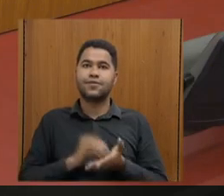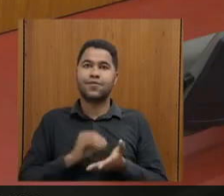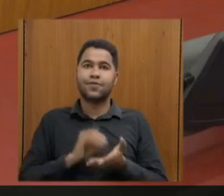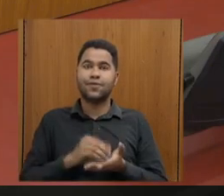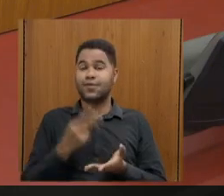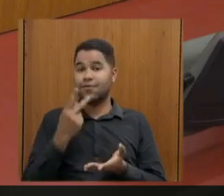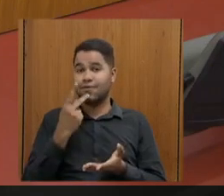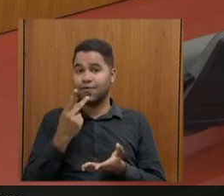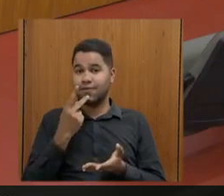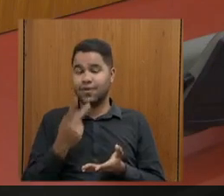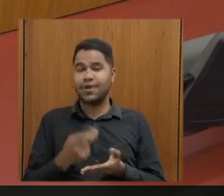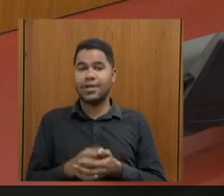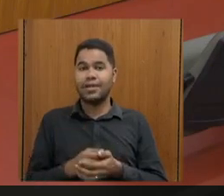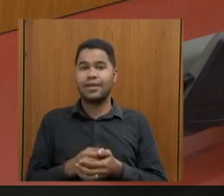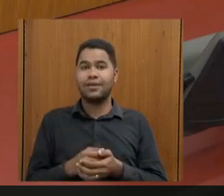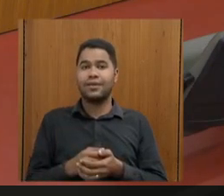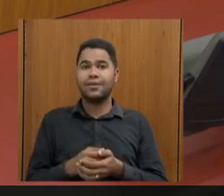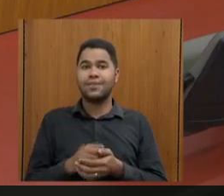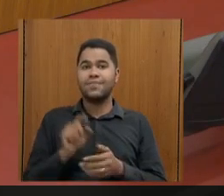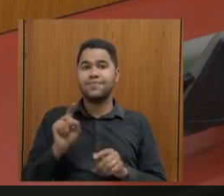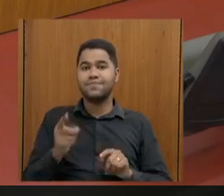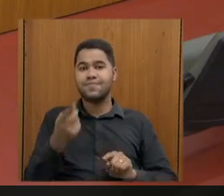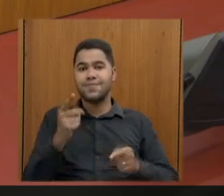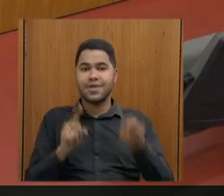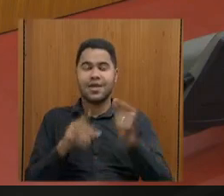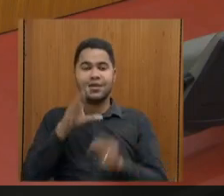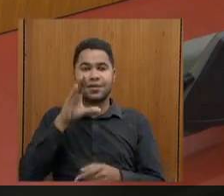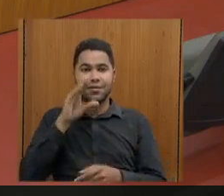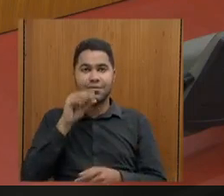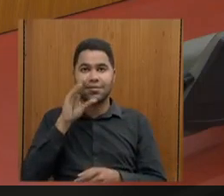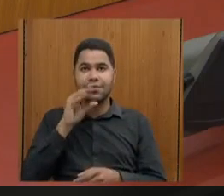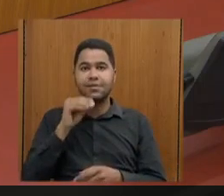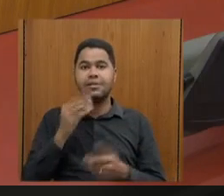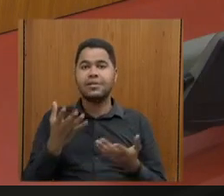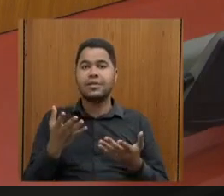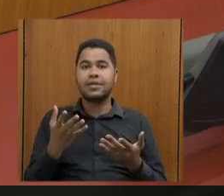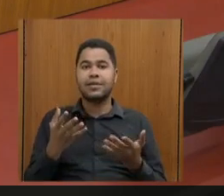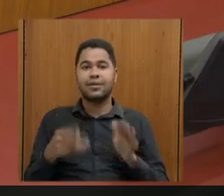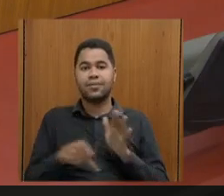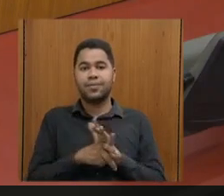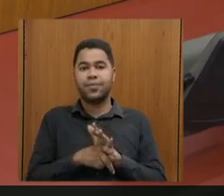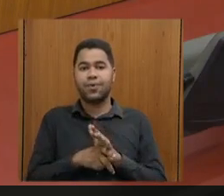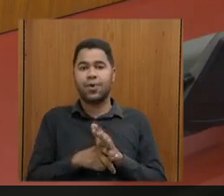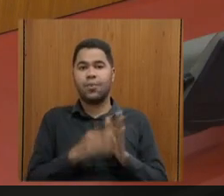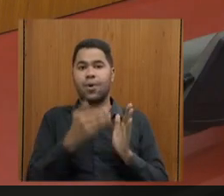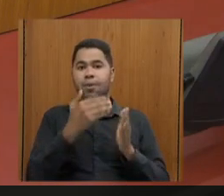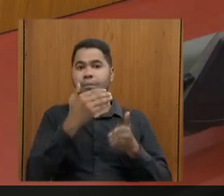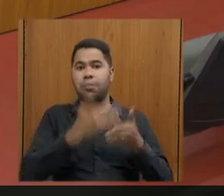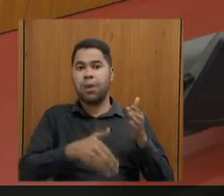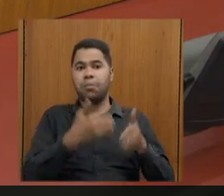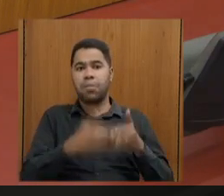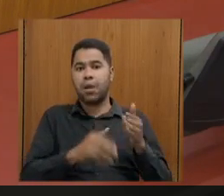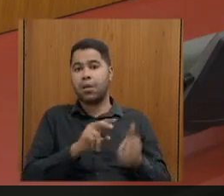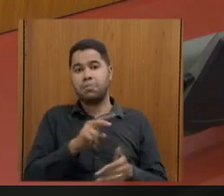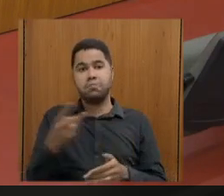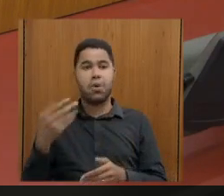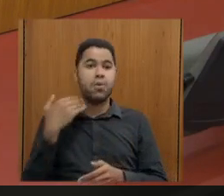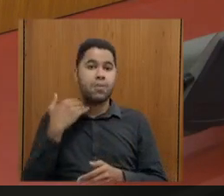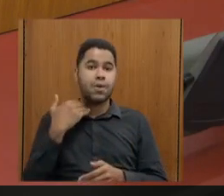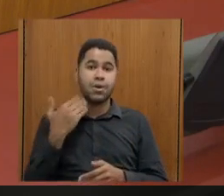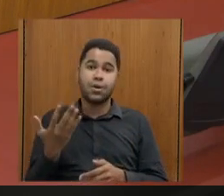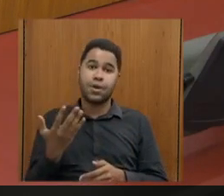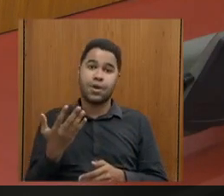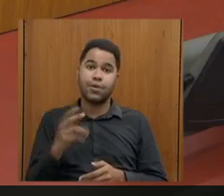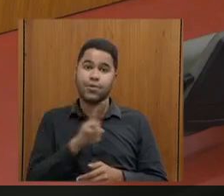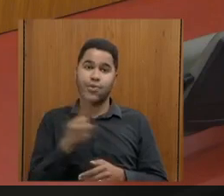falados milhares de Empregados servidores públicos que tiveram um crédito consignado descontado não repassado ao banco e o nome